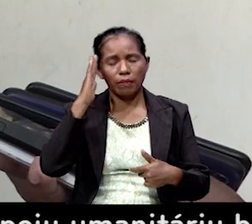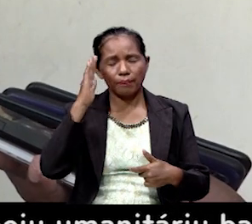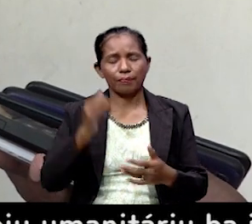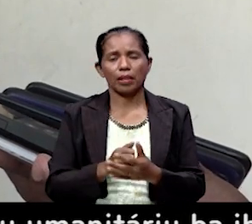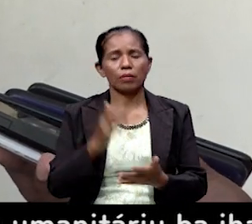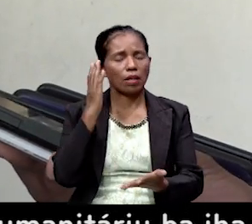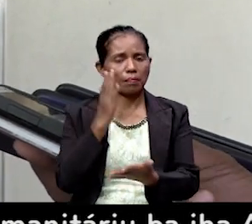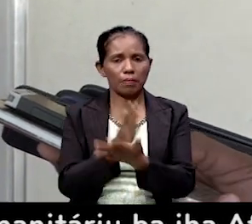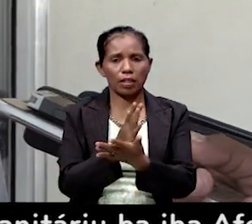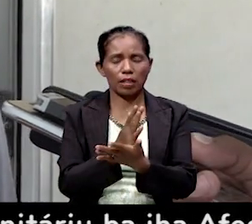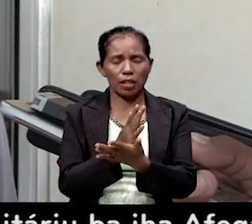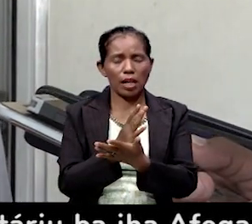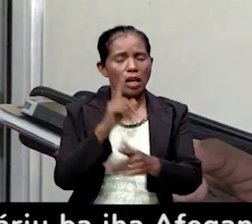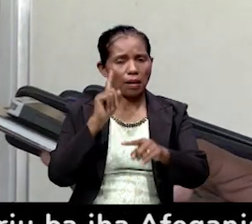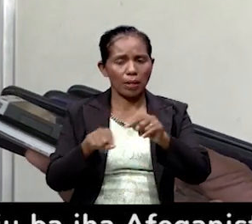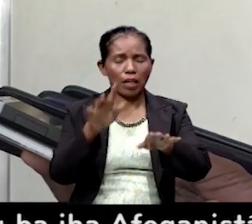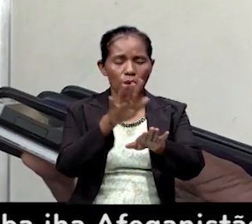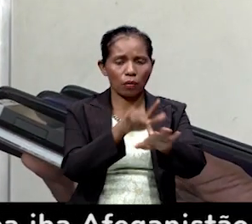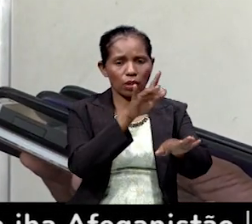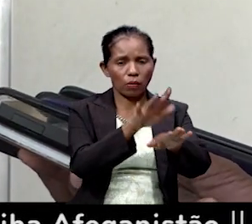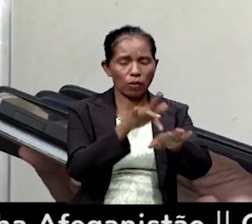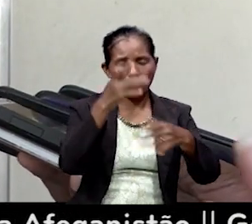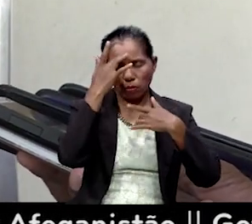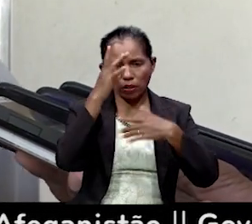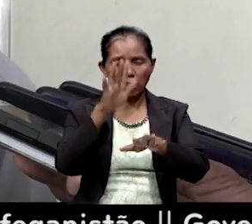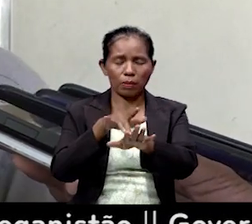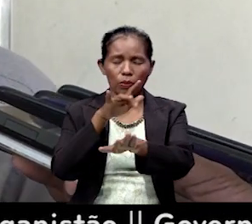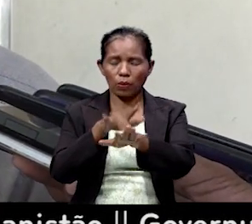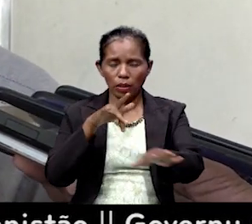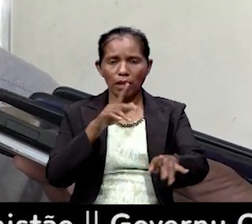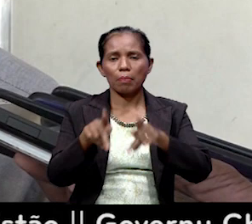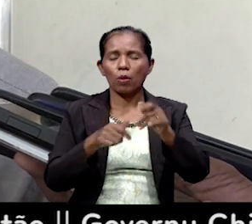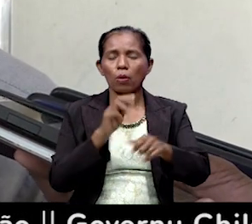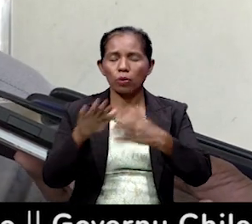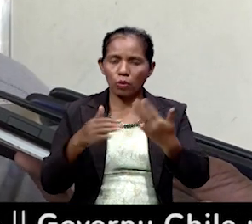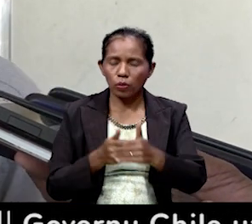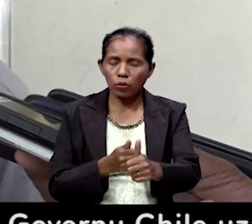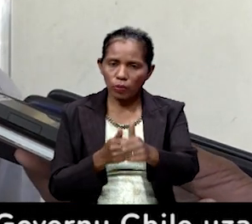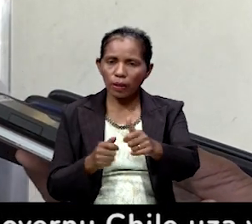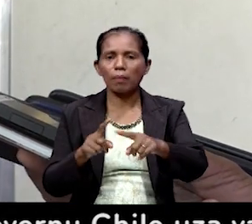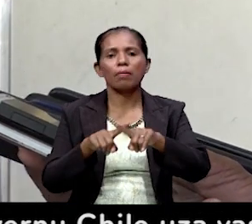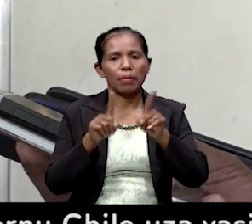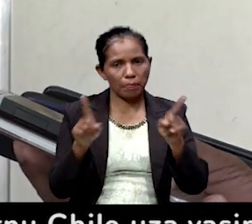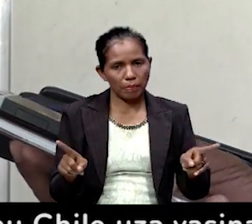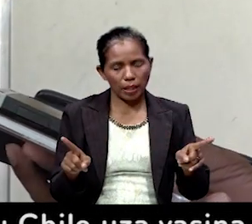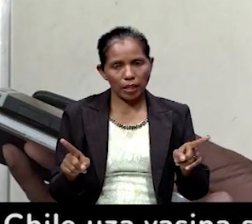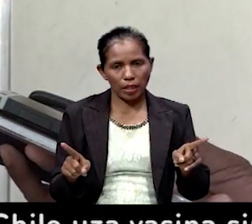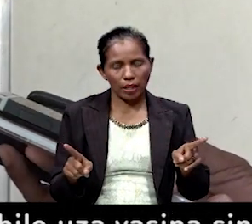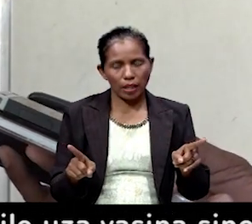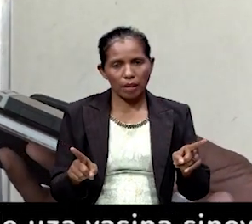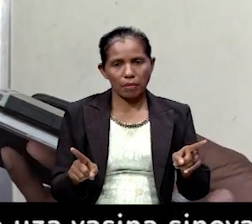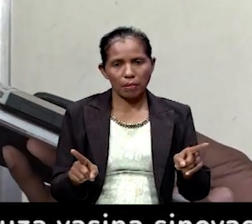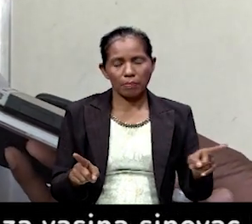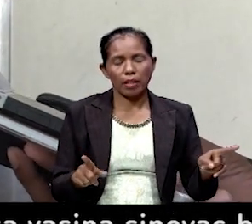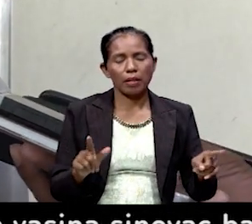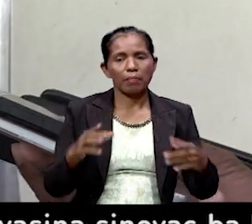evita propagação pandemia nebe sai bot liutan, o povo sire cumpri, mas o próprio órgão soberano sire,